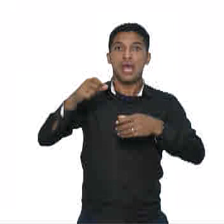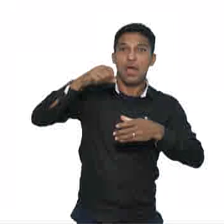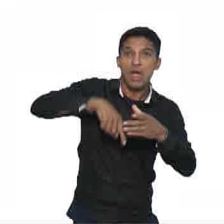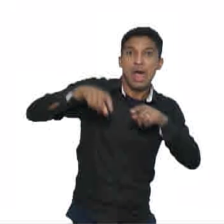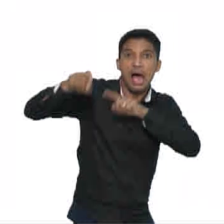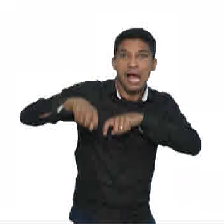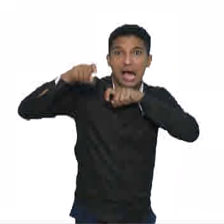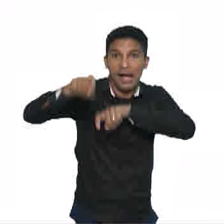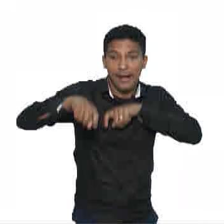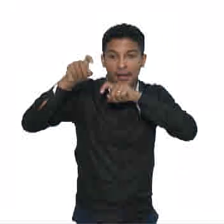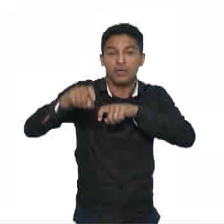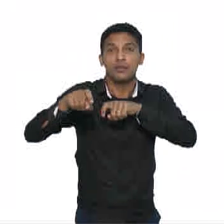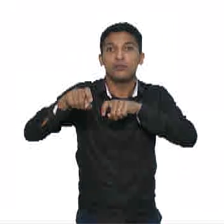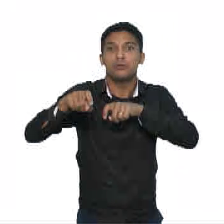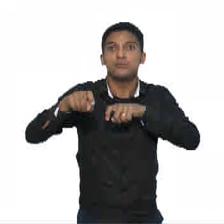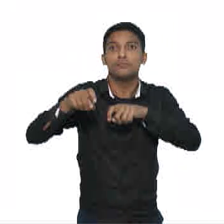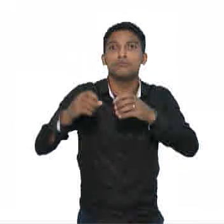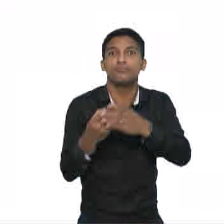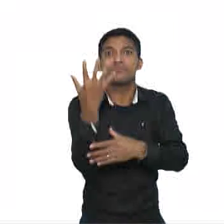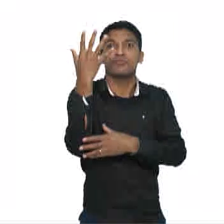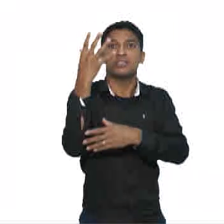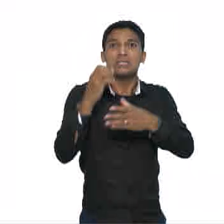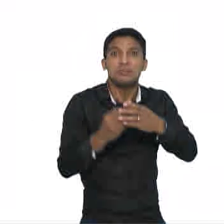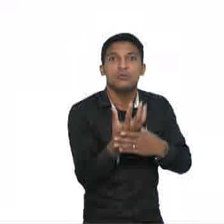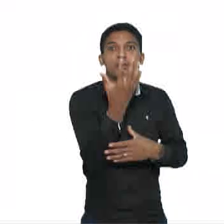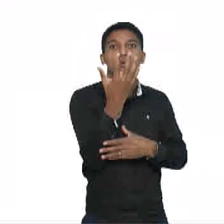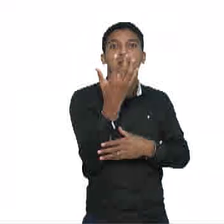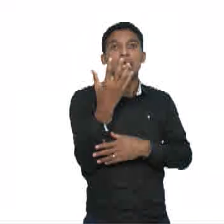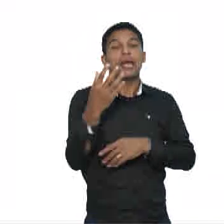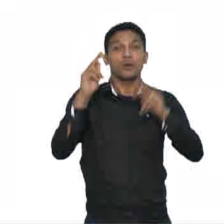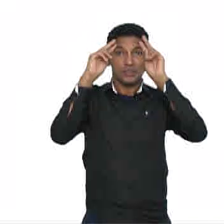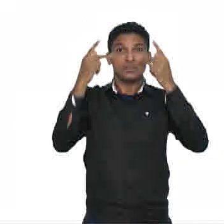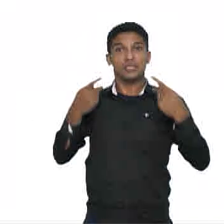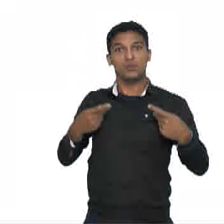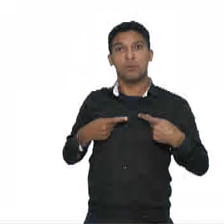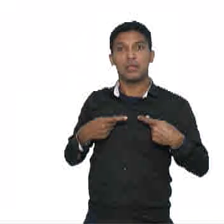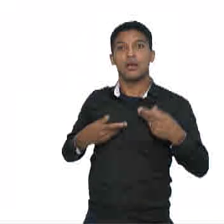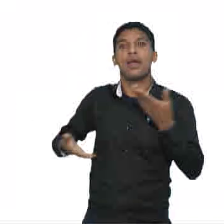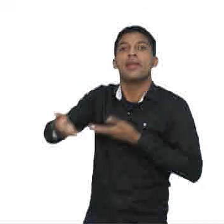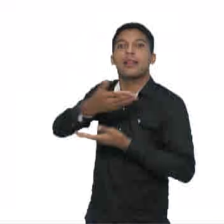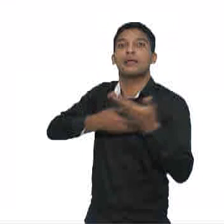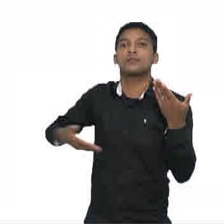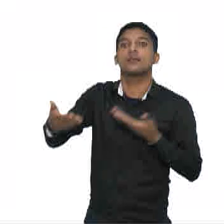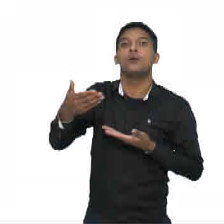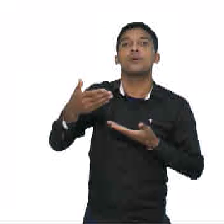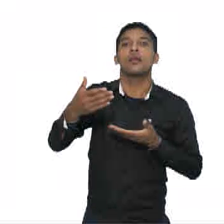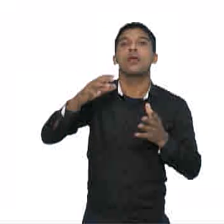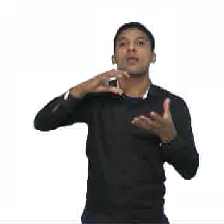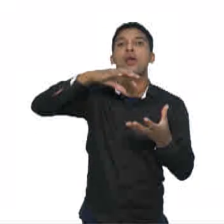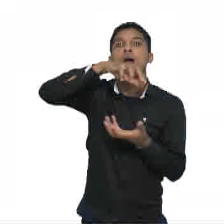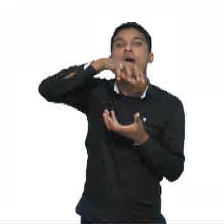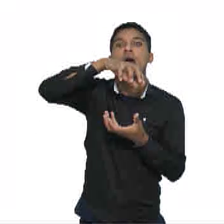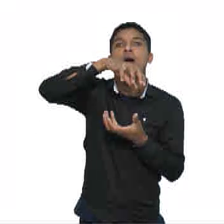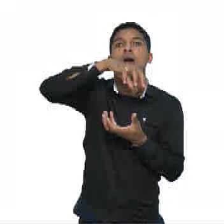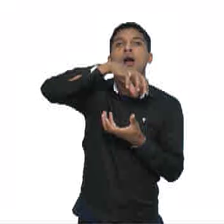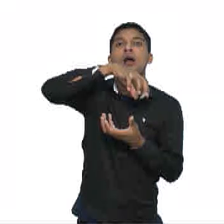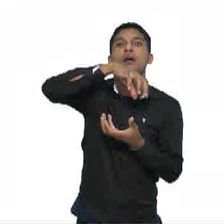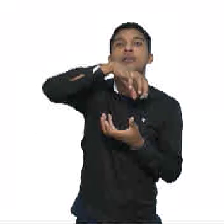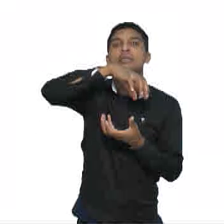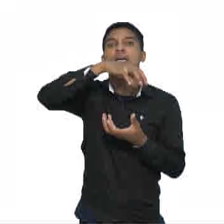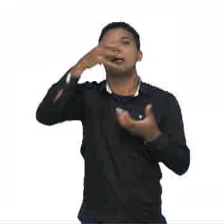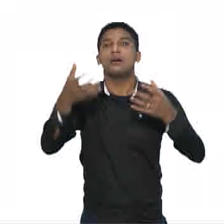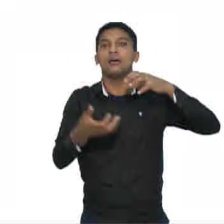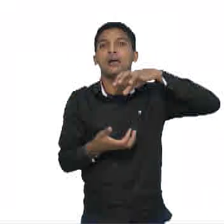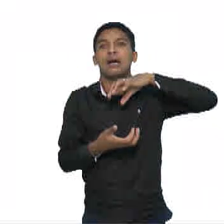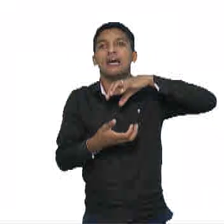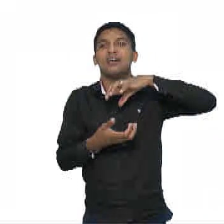meio ambiente, né? Essas mudanças determinam uma dimensão diferente dentro da evolução dos vegetais, bem como